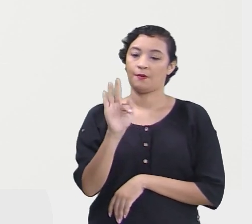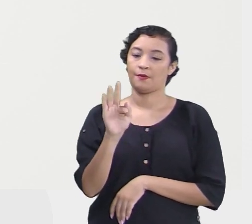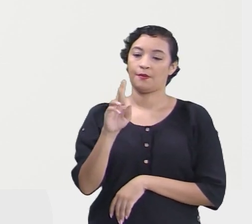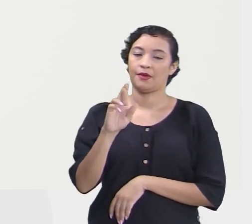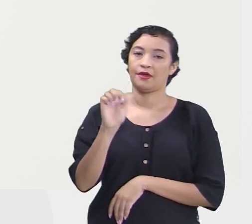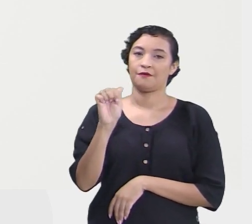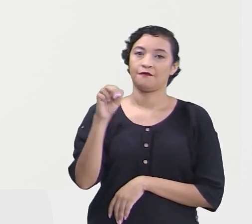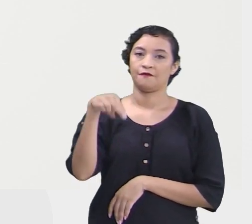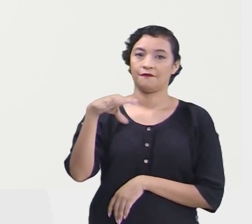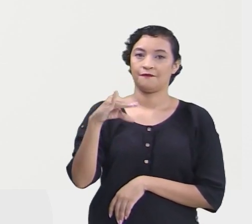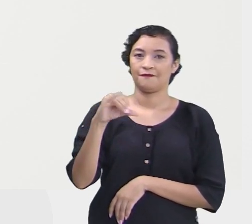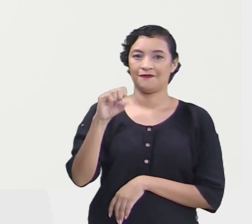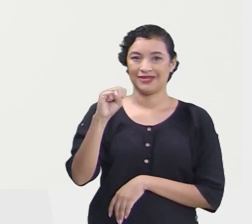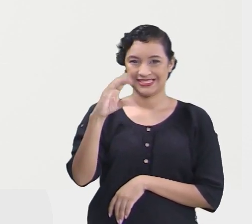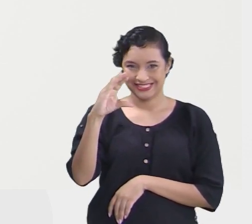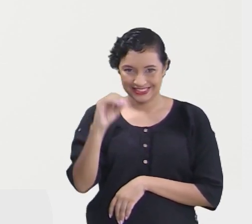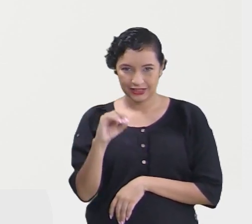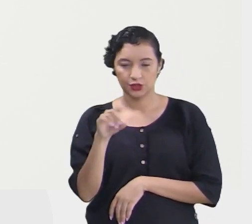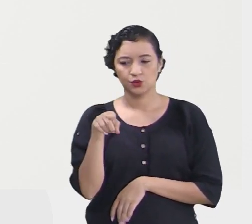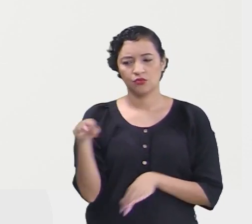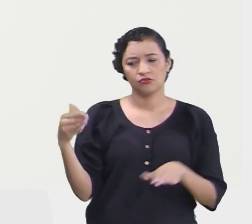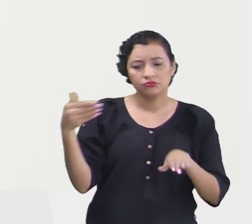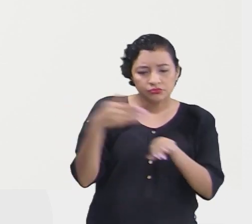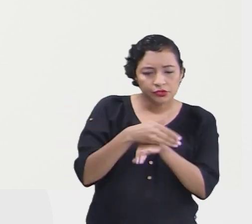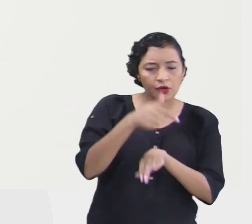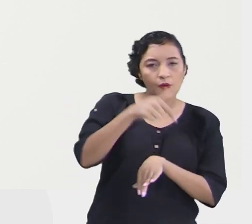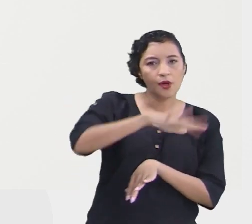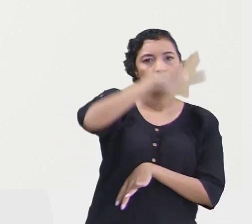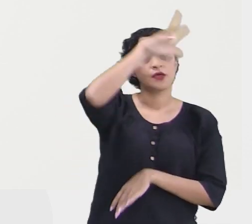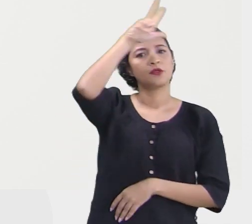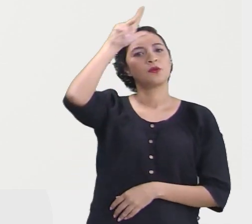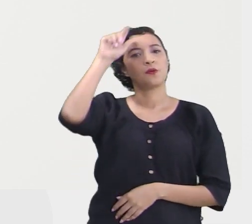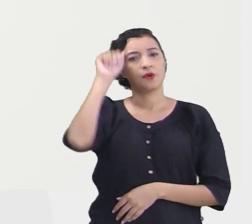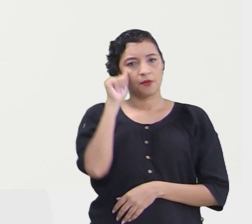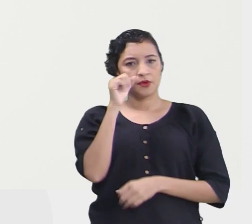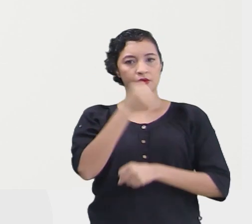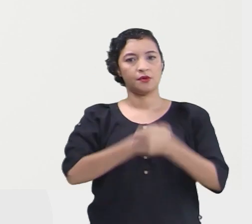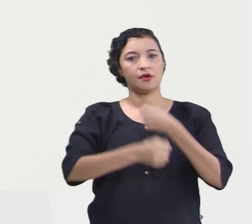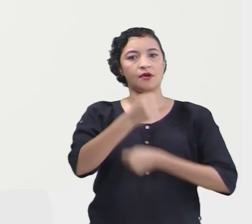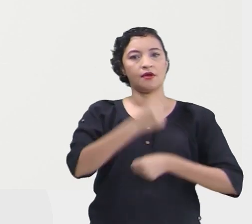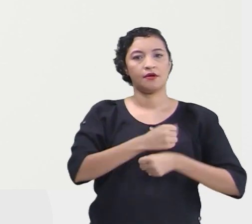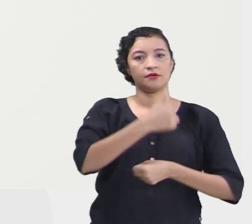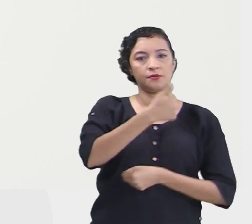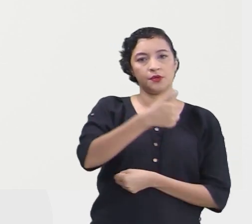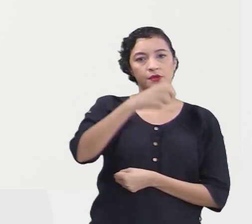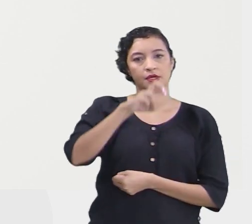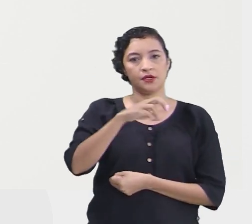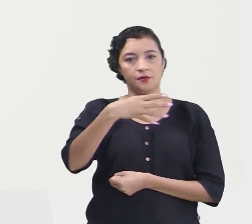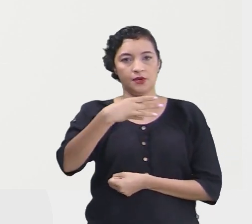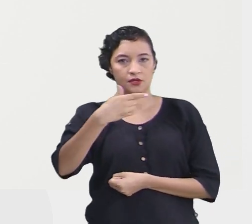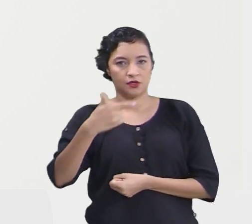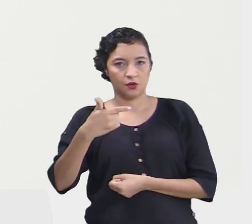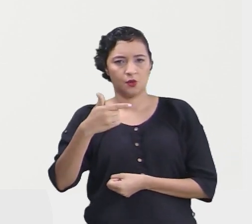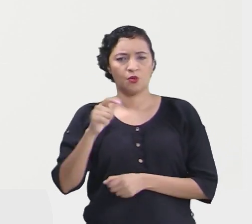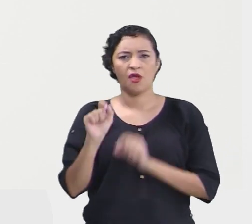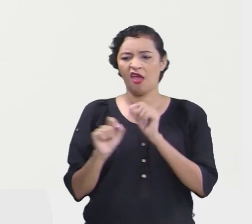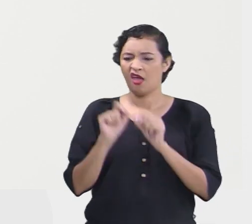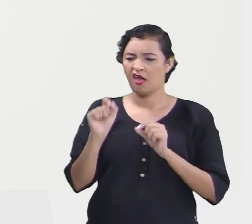1542, Francisco de Orellana chega a Calha dos Solimões, Amazonas. Quem recebeu o Franciscão?